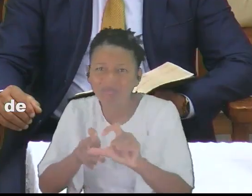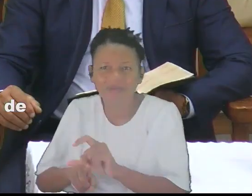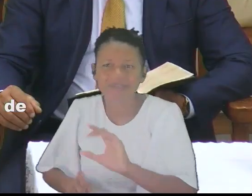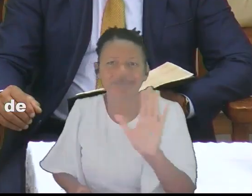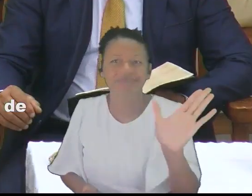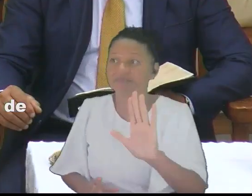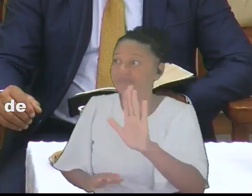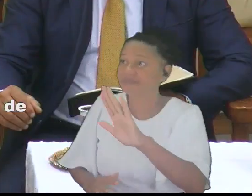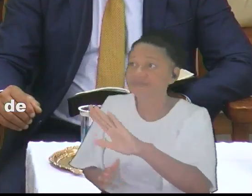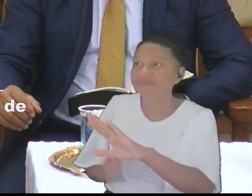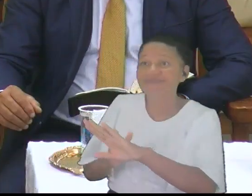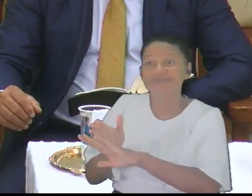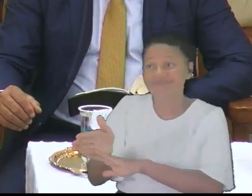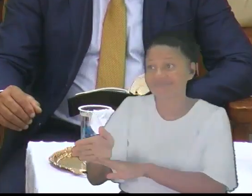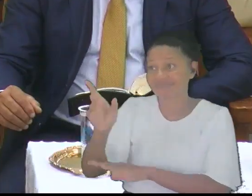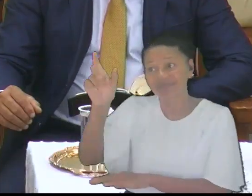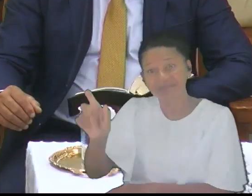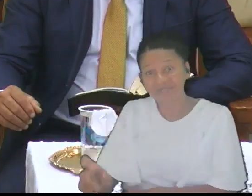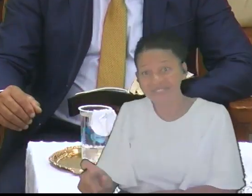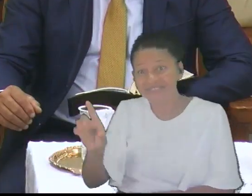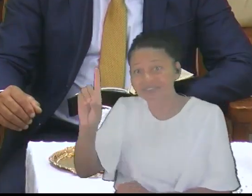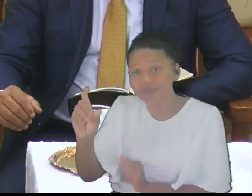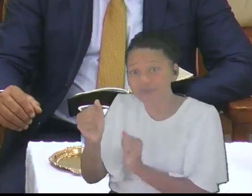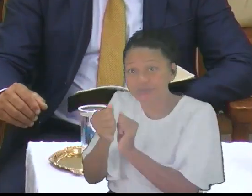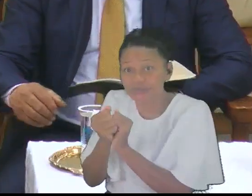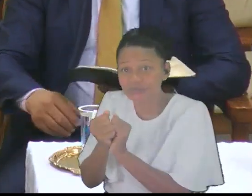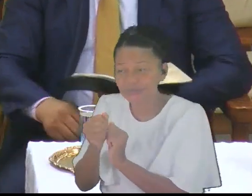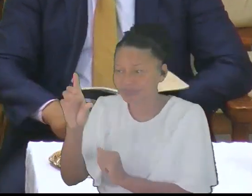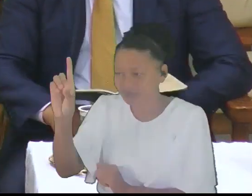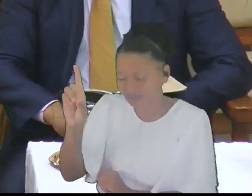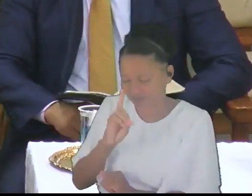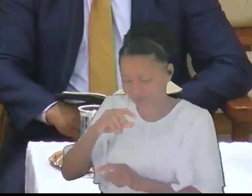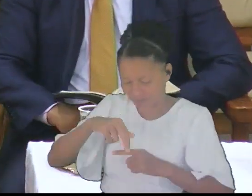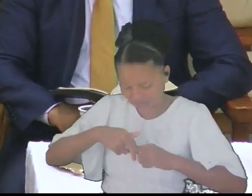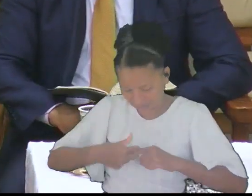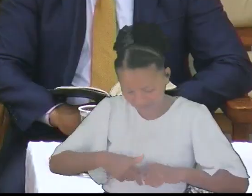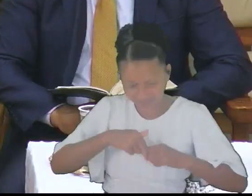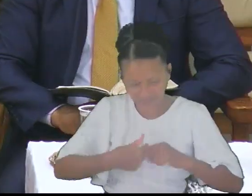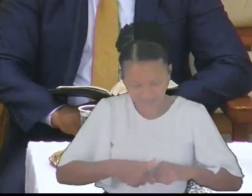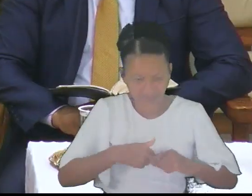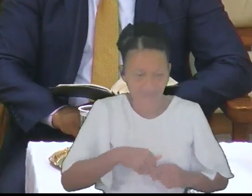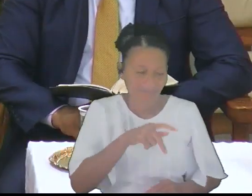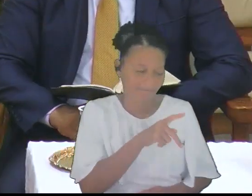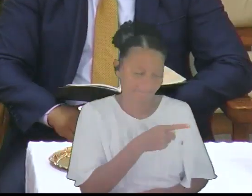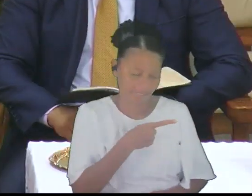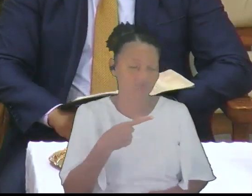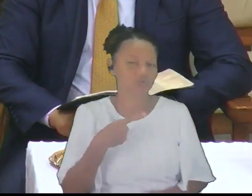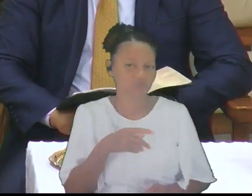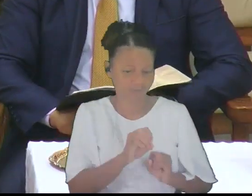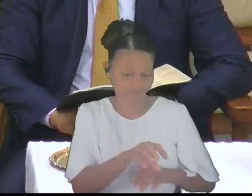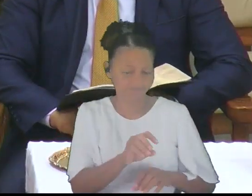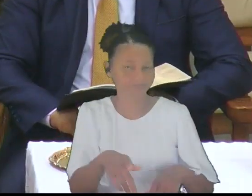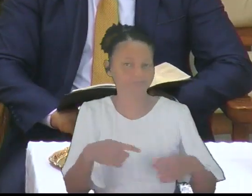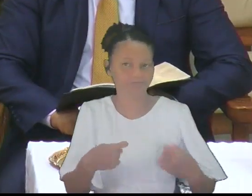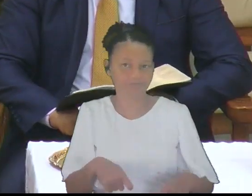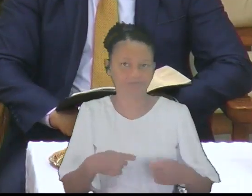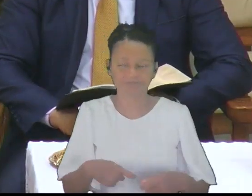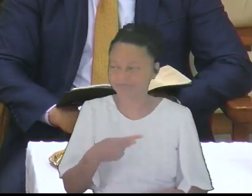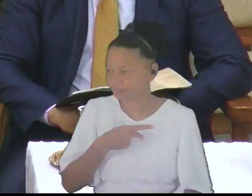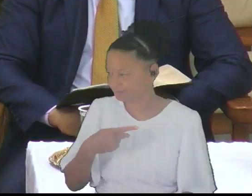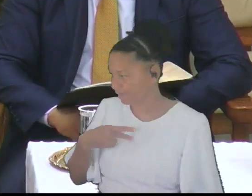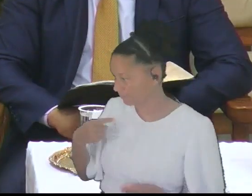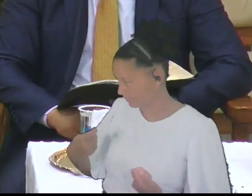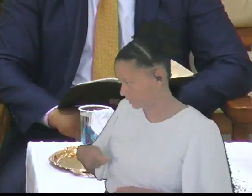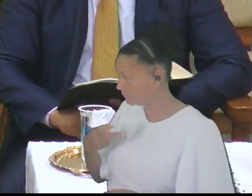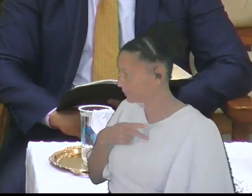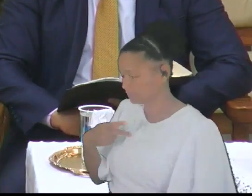você entrar na presença de Deus, para você ser aperfeiçoado, você precisa de pastores. Aleluia. Pastor, eu preciso